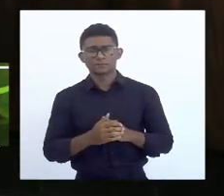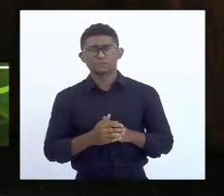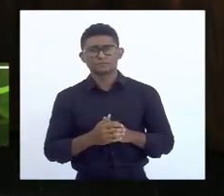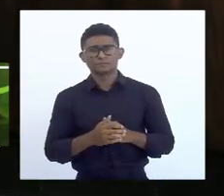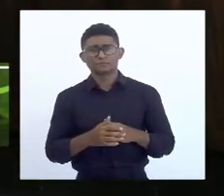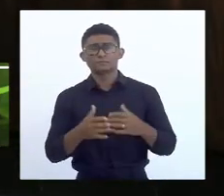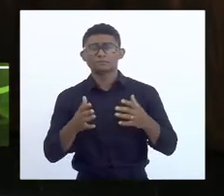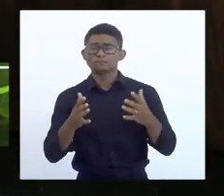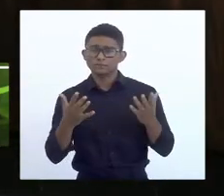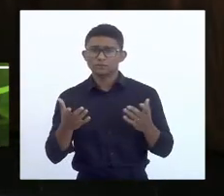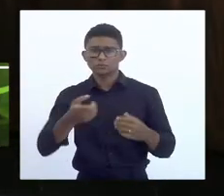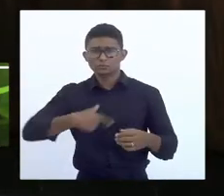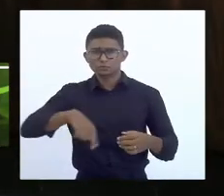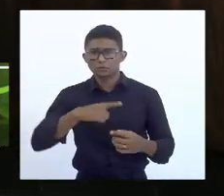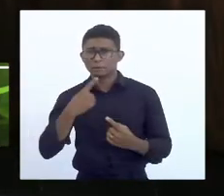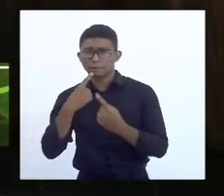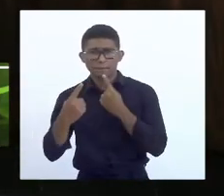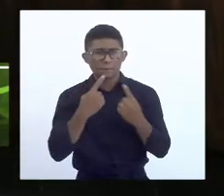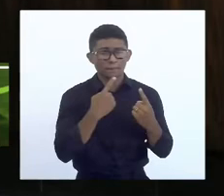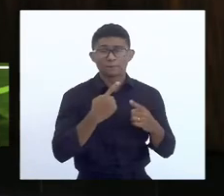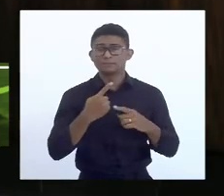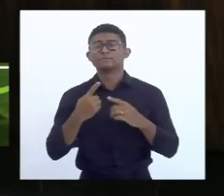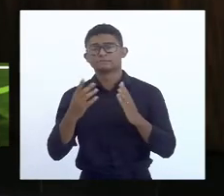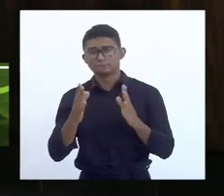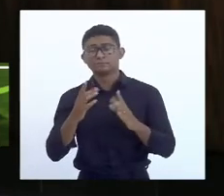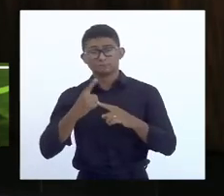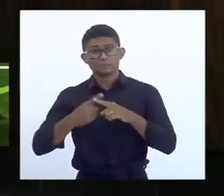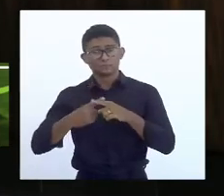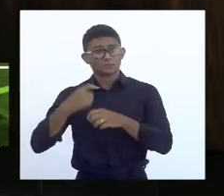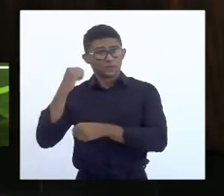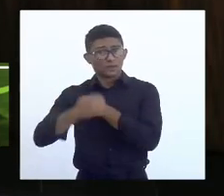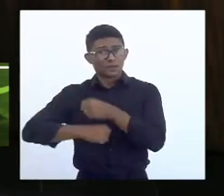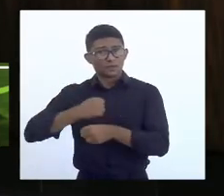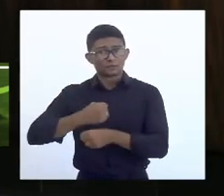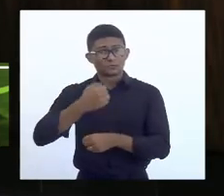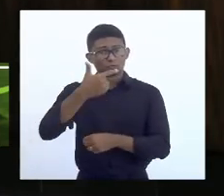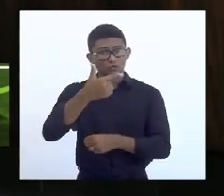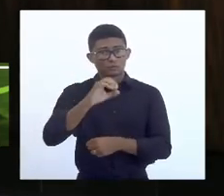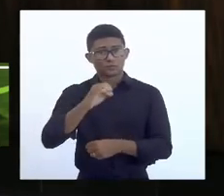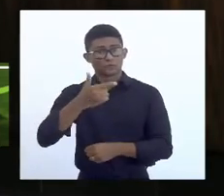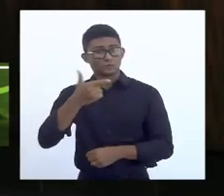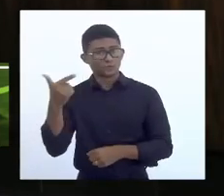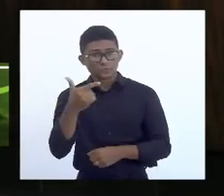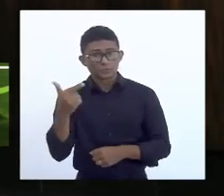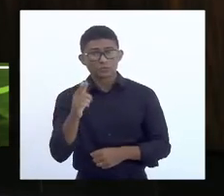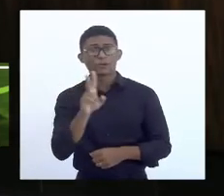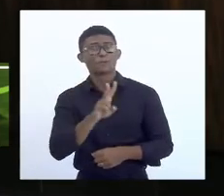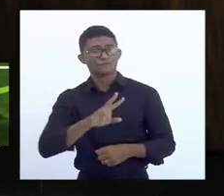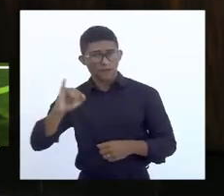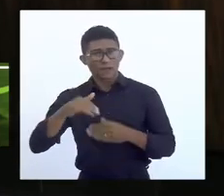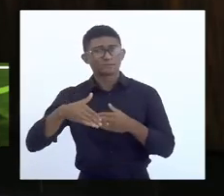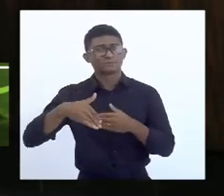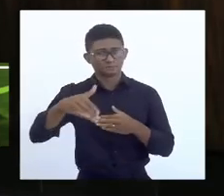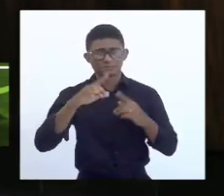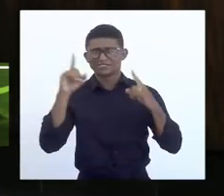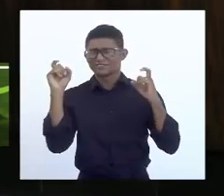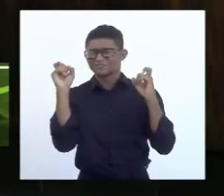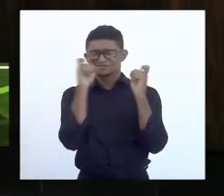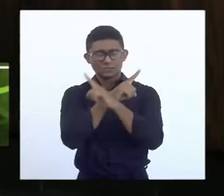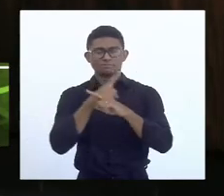continuidade a esses diálogos, porque 2022 vai ser muito pesado nesse sentido. Não preciso falar para ti, né?